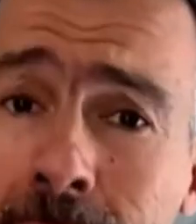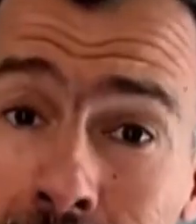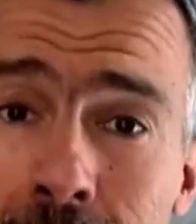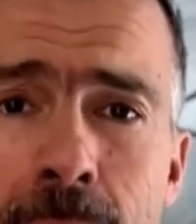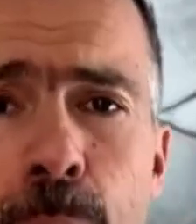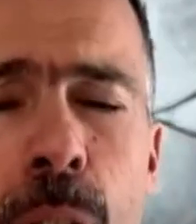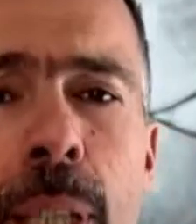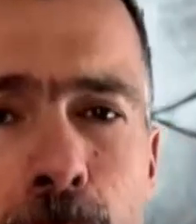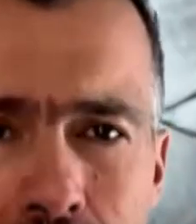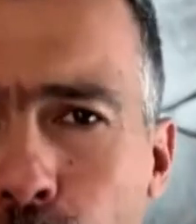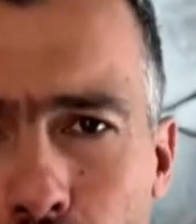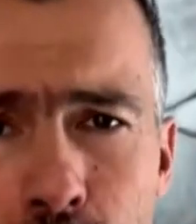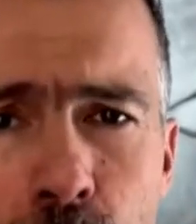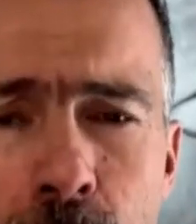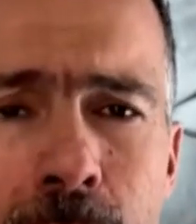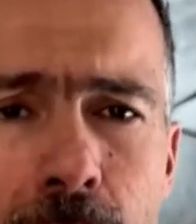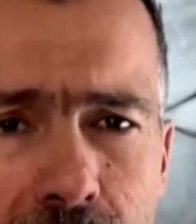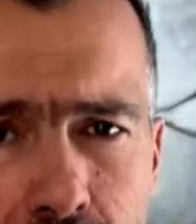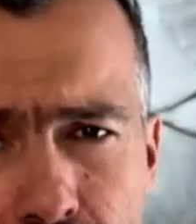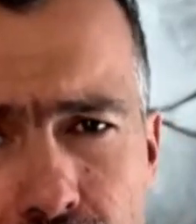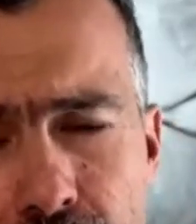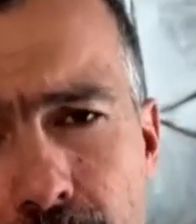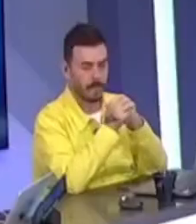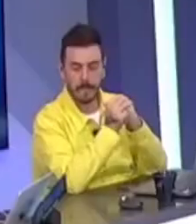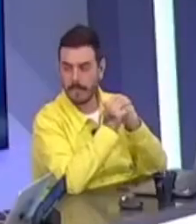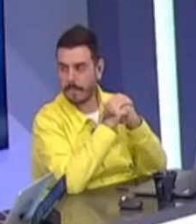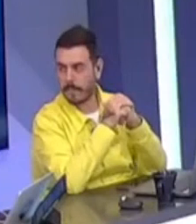avanço nessas áreas, pode ter mais problemas do que se imaginar.